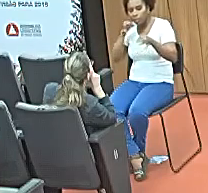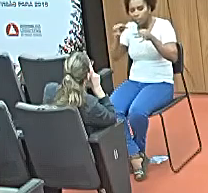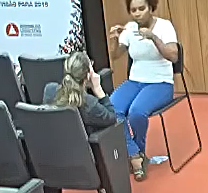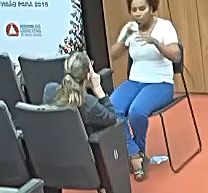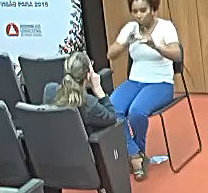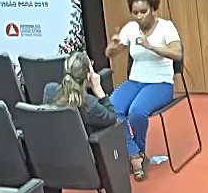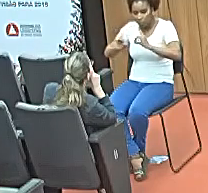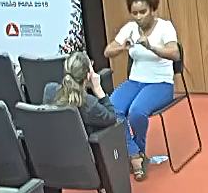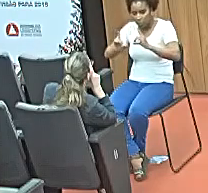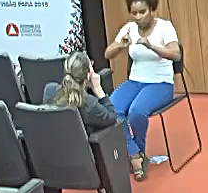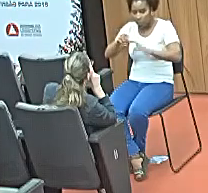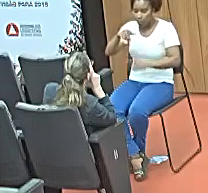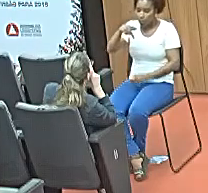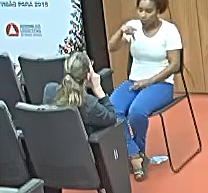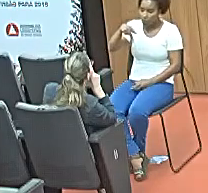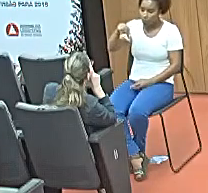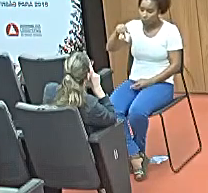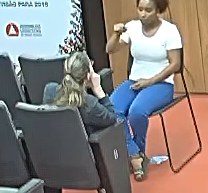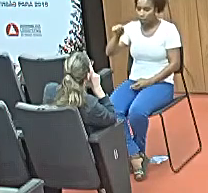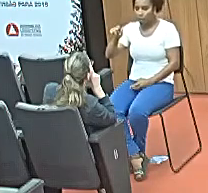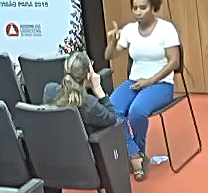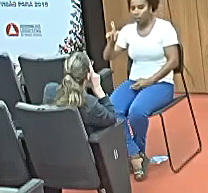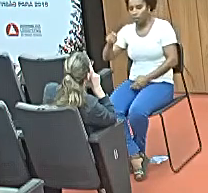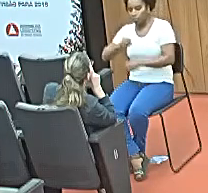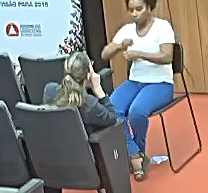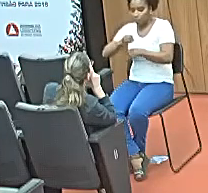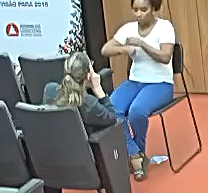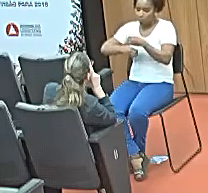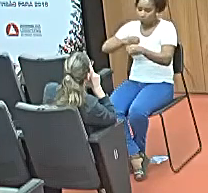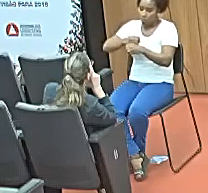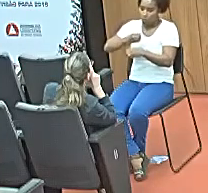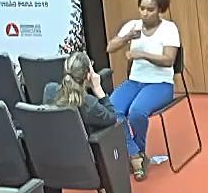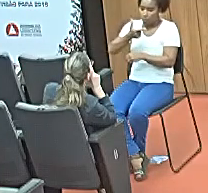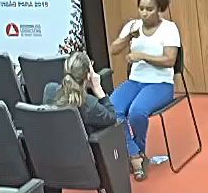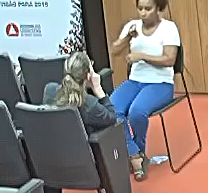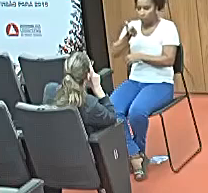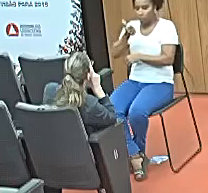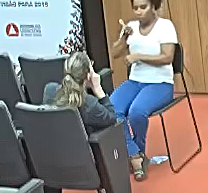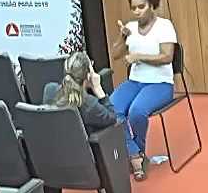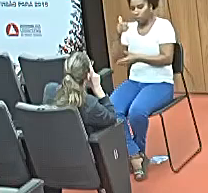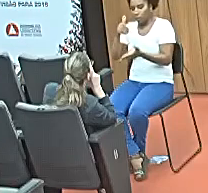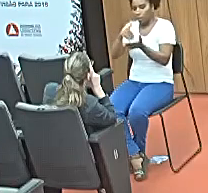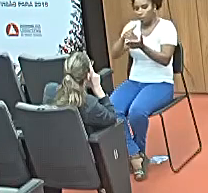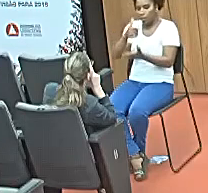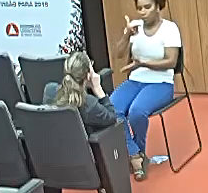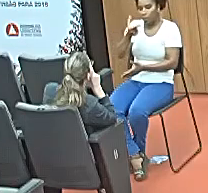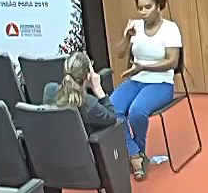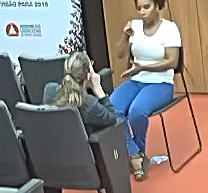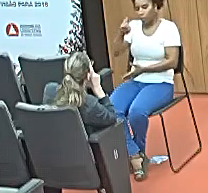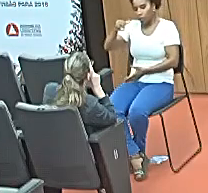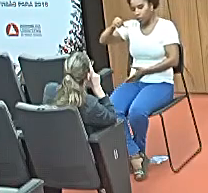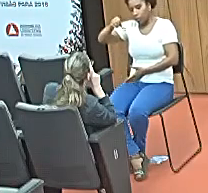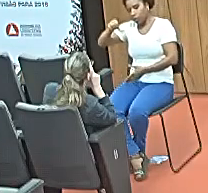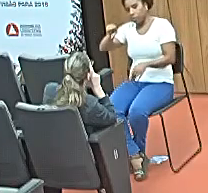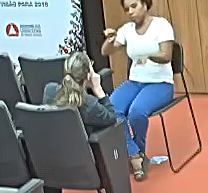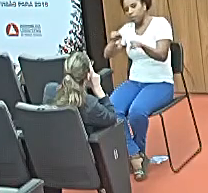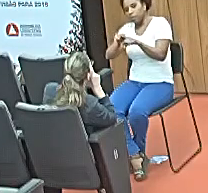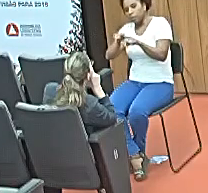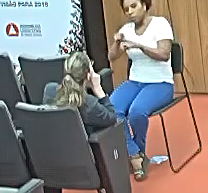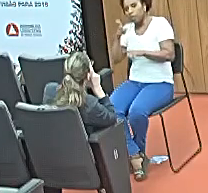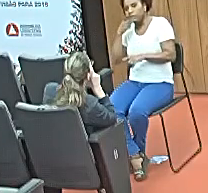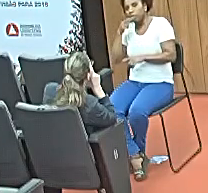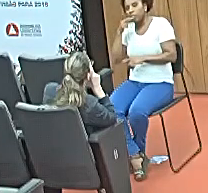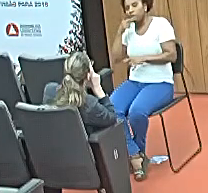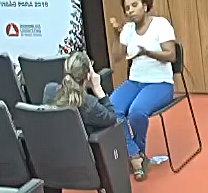agir 2016 2019 revisão para 2019 e requerem ser assegurado o tratamento exclusivo ao